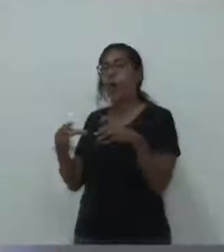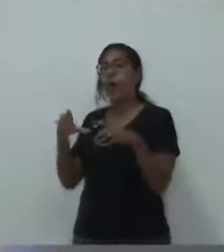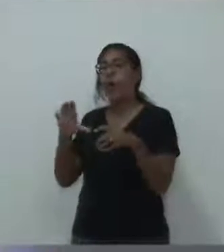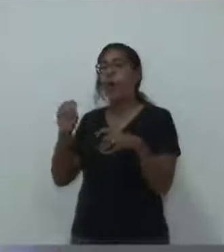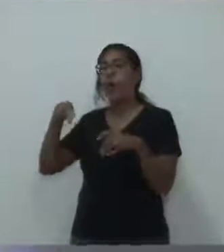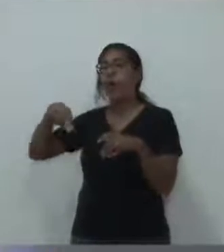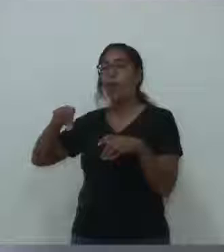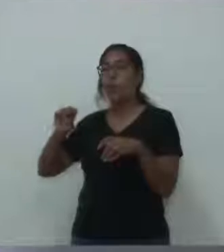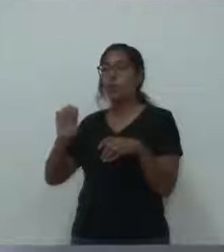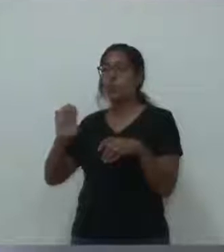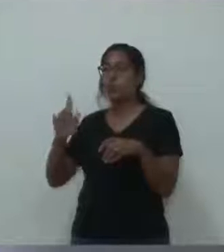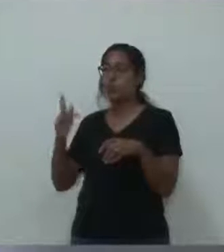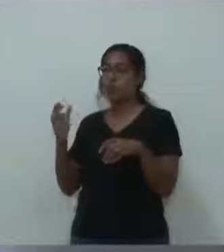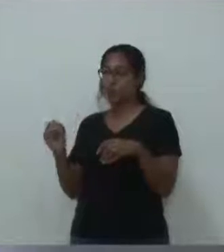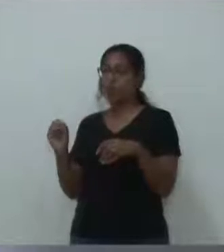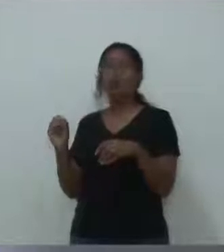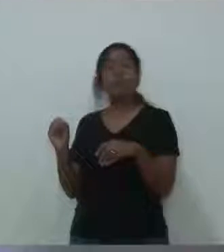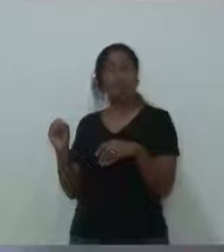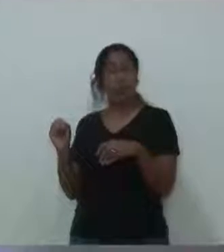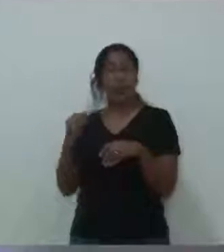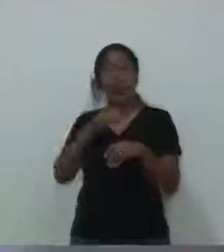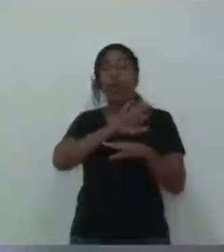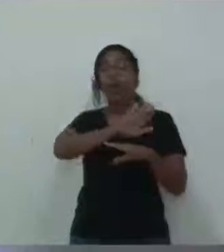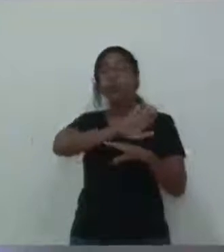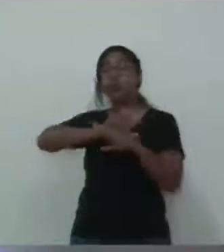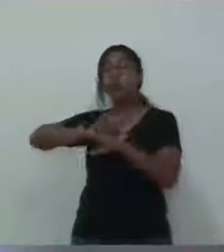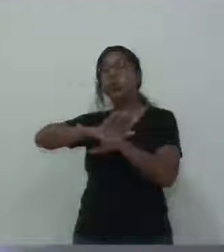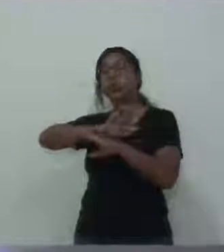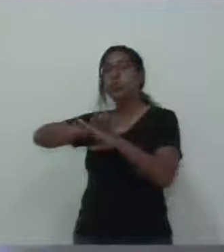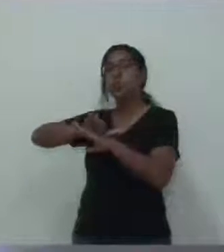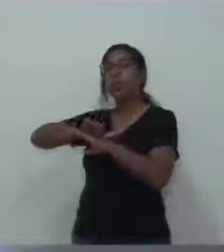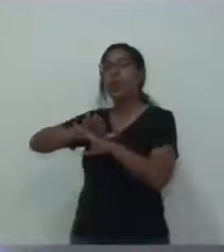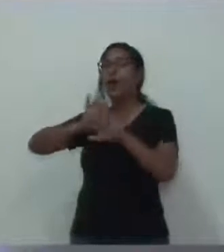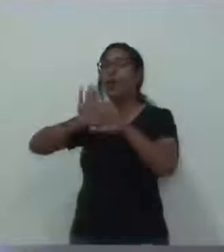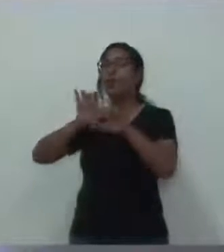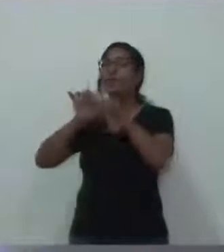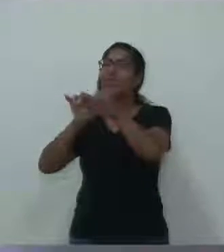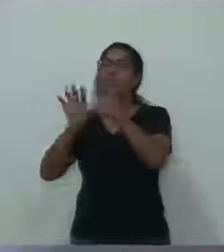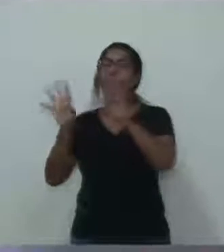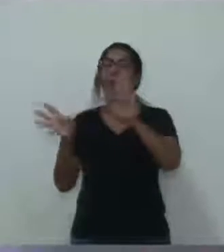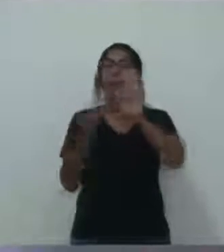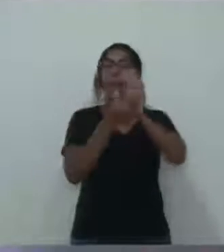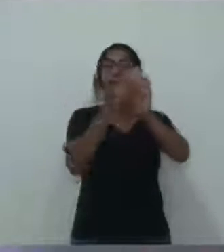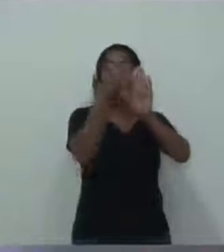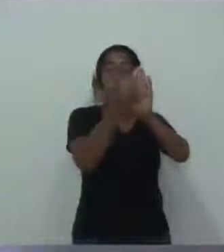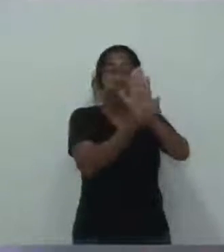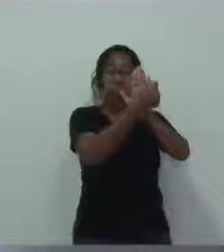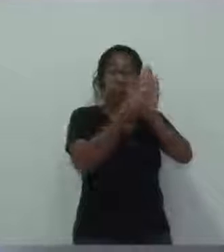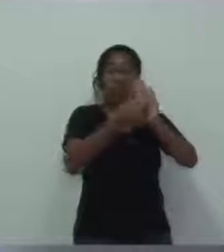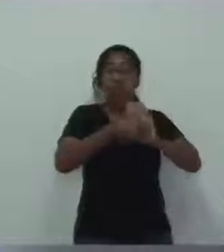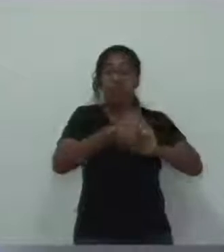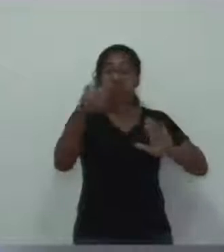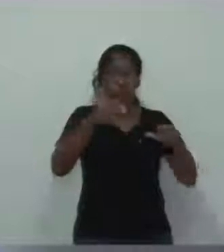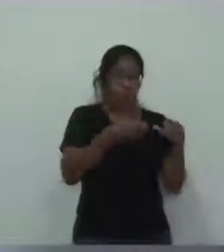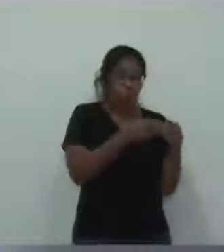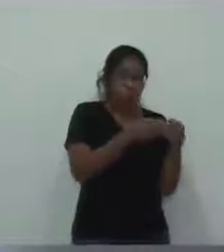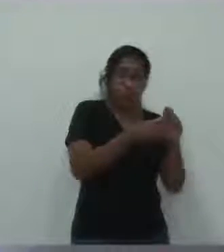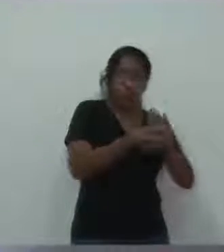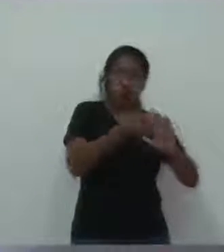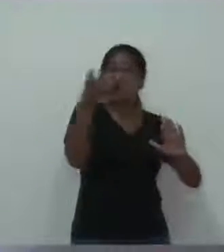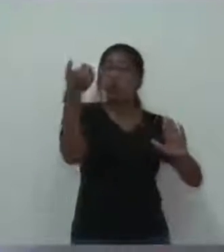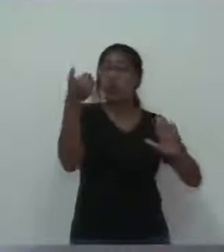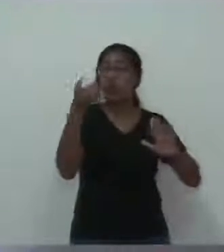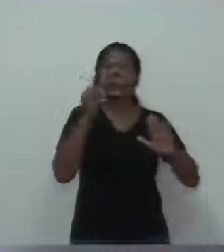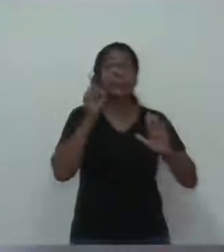que vai deliberar. Ela tem um caráter contributivo. Agora, você faz uma emenda supressiva, você tira o direito desse segmento. Volto a falar, se a